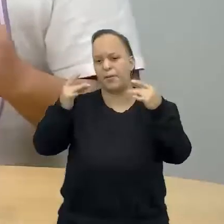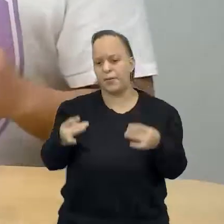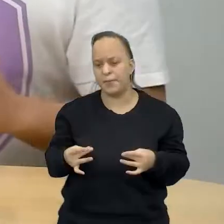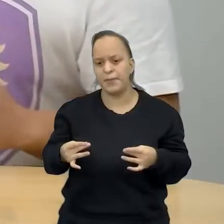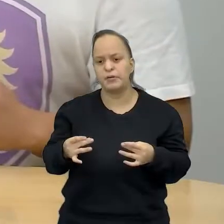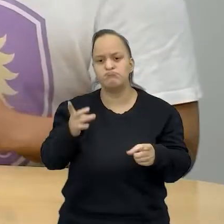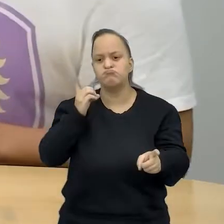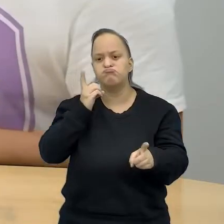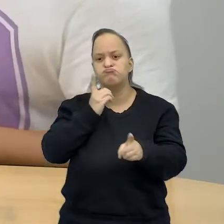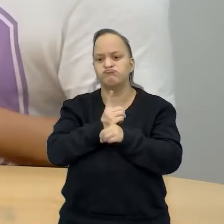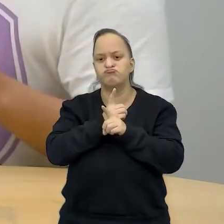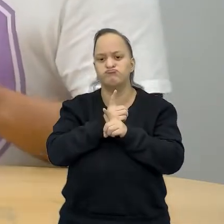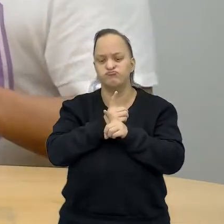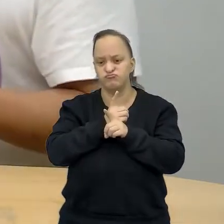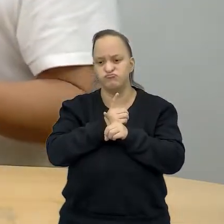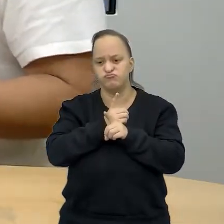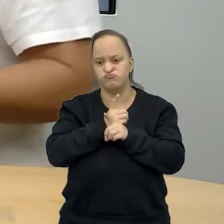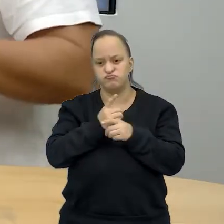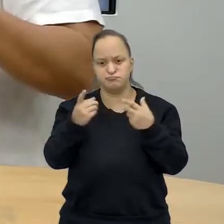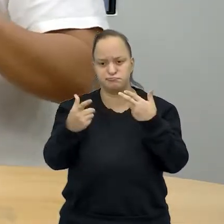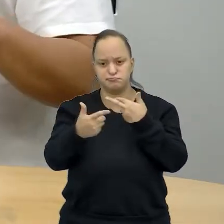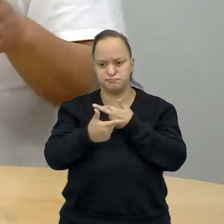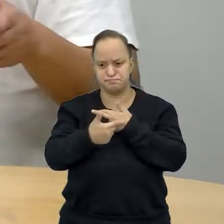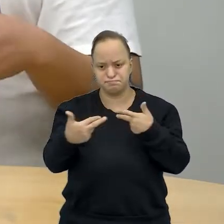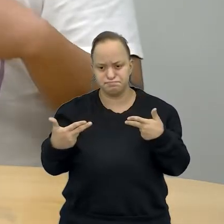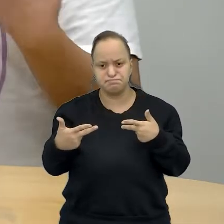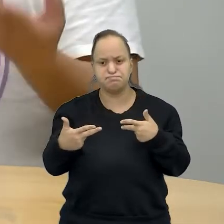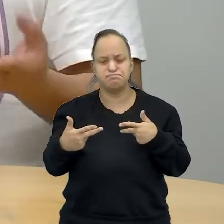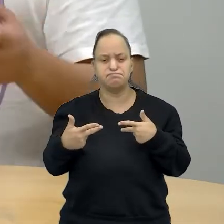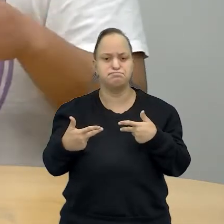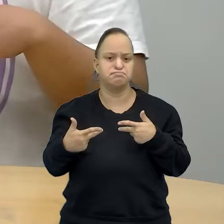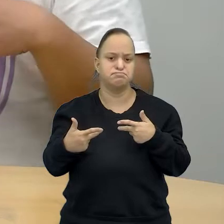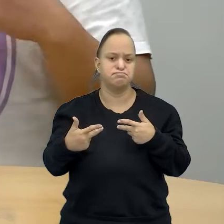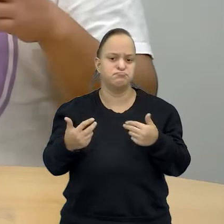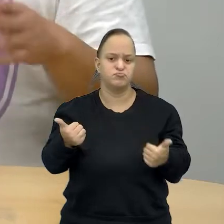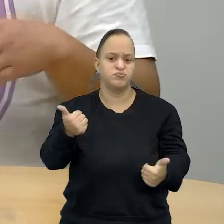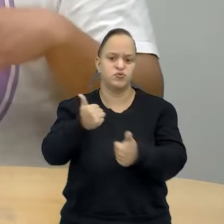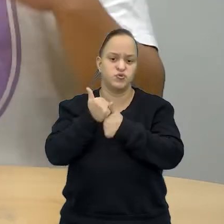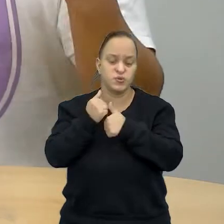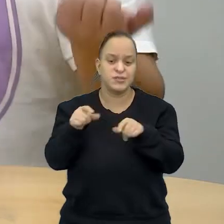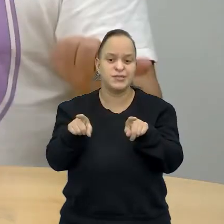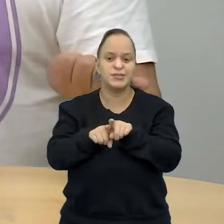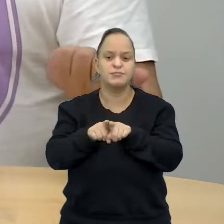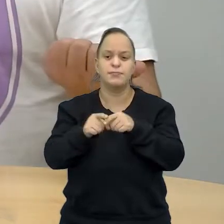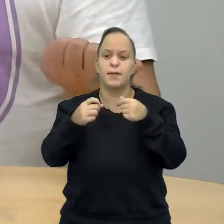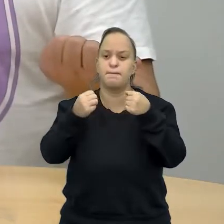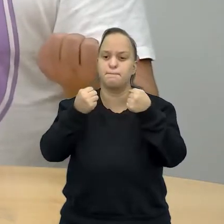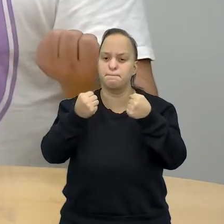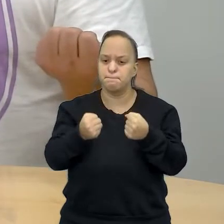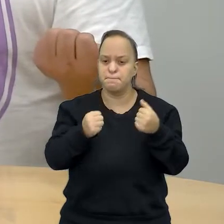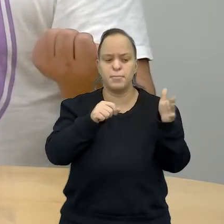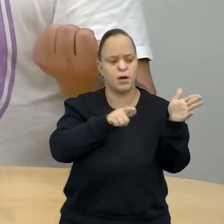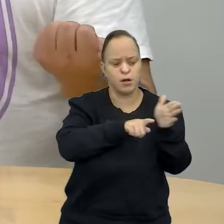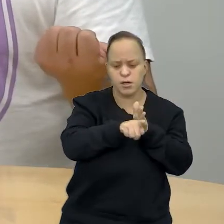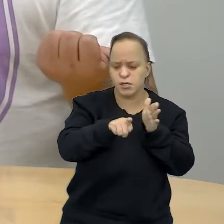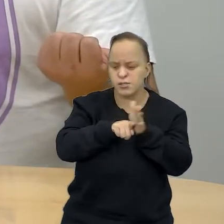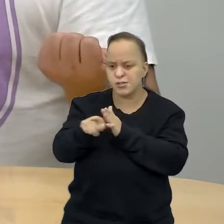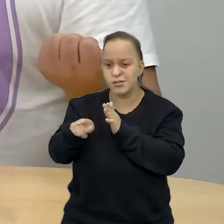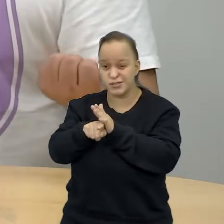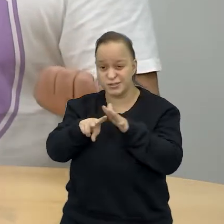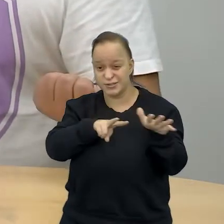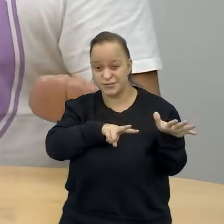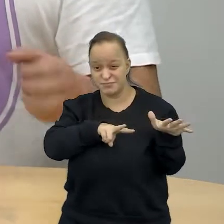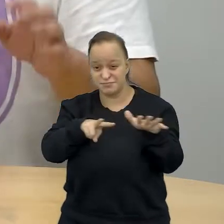mapa, no material de apoio, tudo bem? E se você quiser, pode pesquisar também na primeira semana C que a gente teve lá no